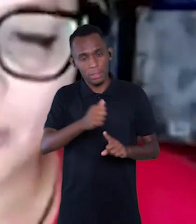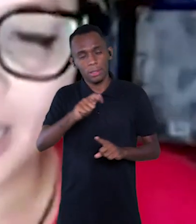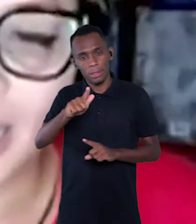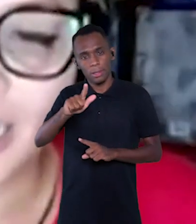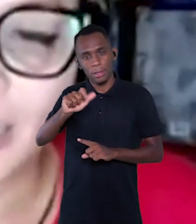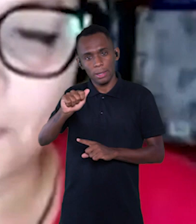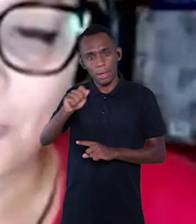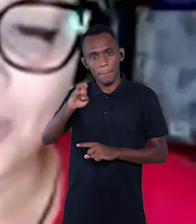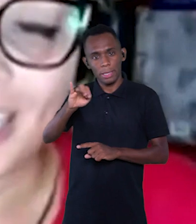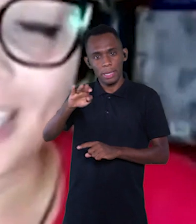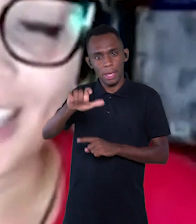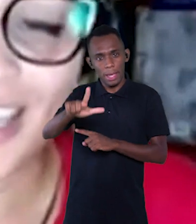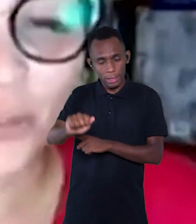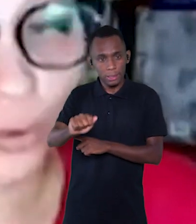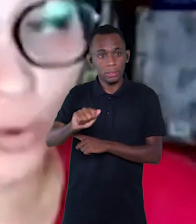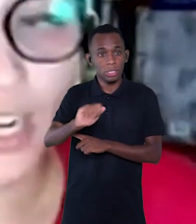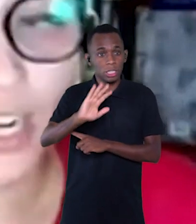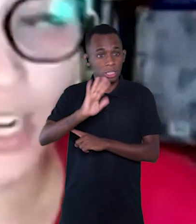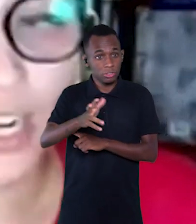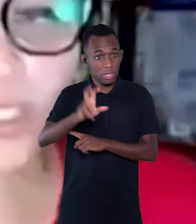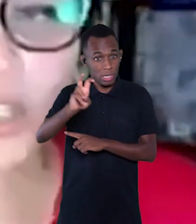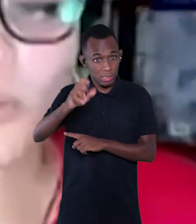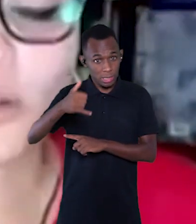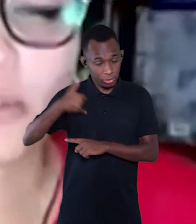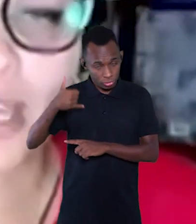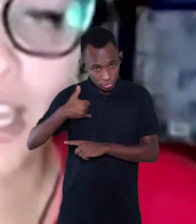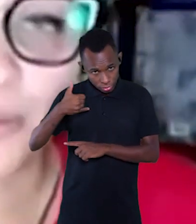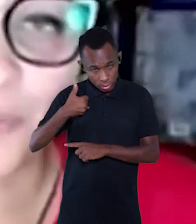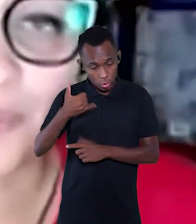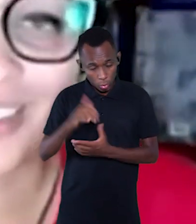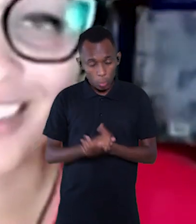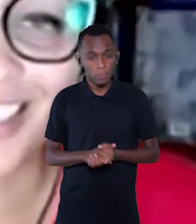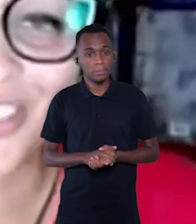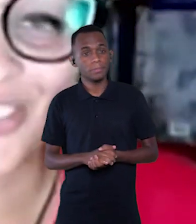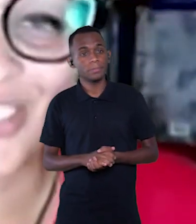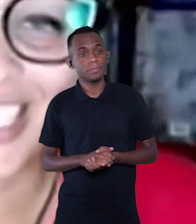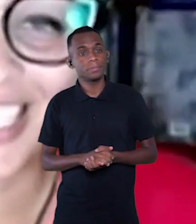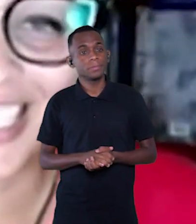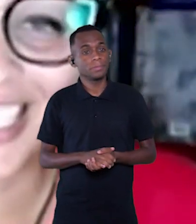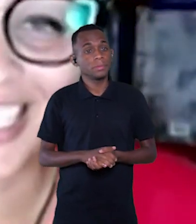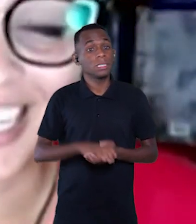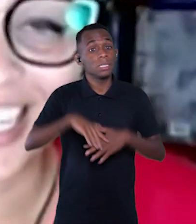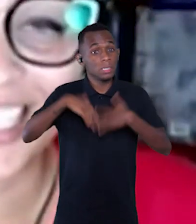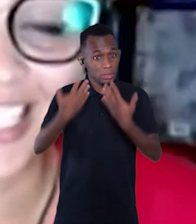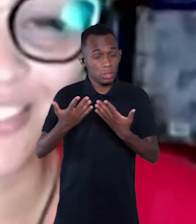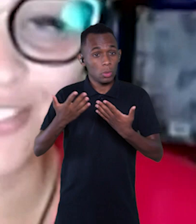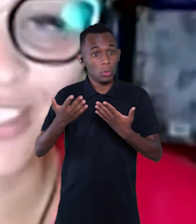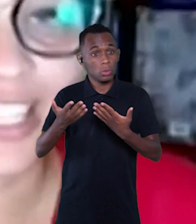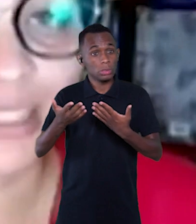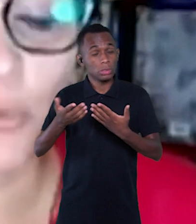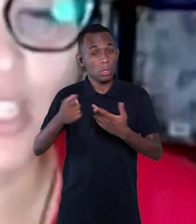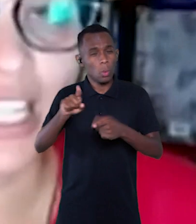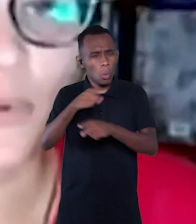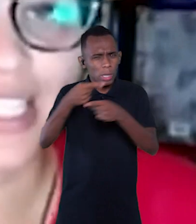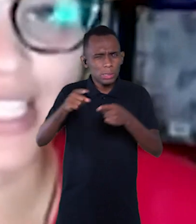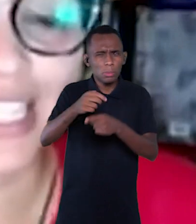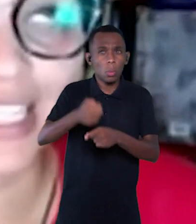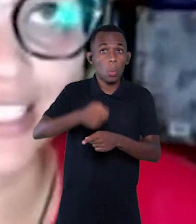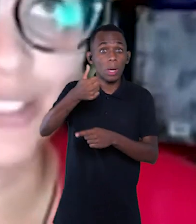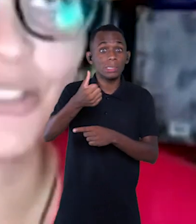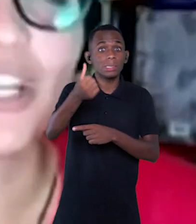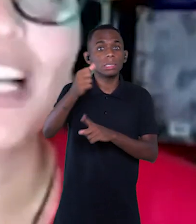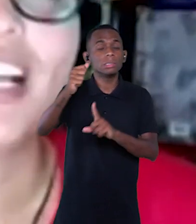filha, da Gabriela, e agora ela já está com 5 anos e meio, então essa música tem